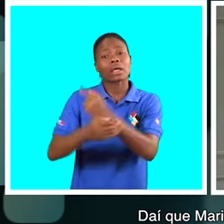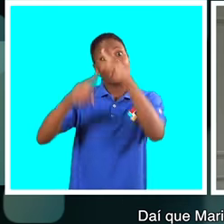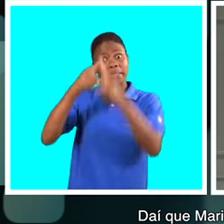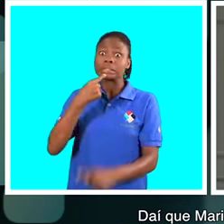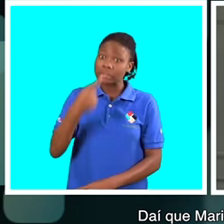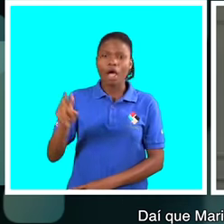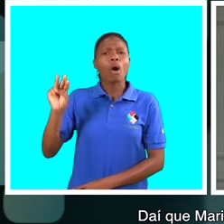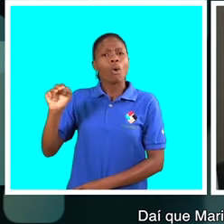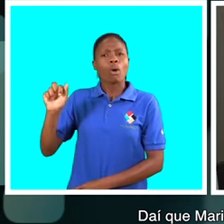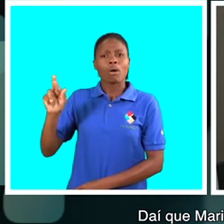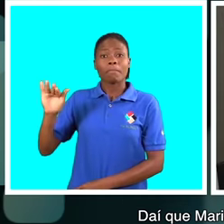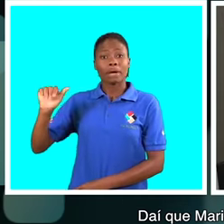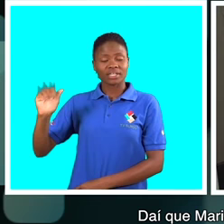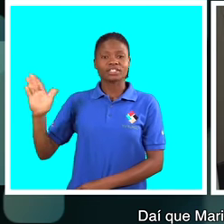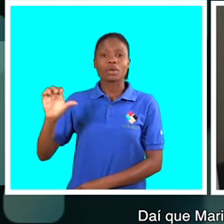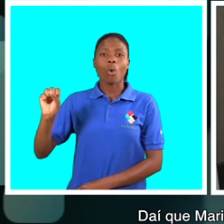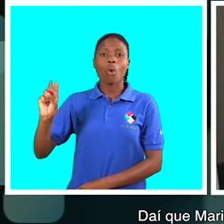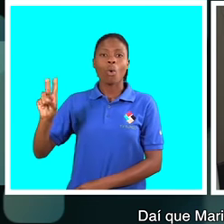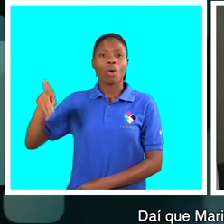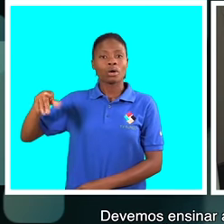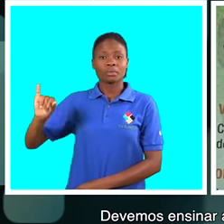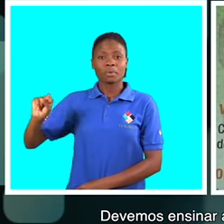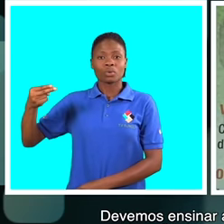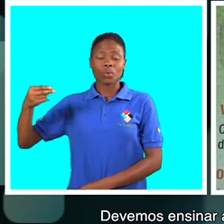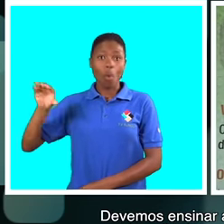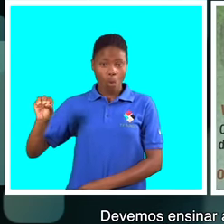protegerem suas crianças num trabalho conjunto.